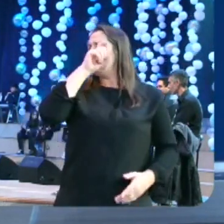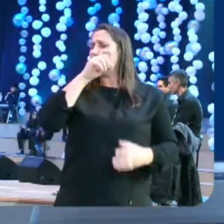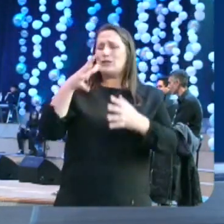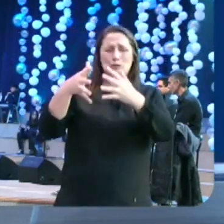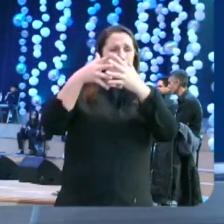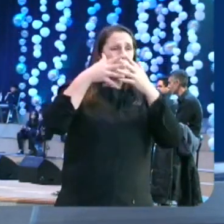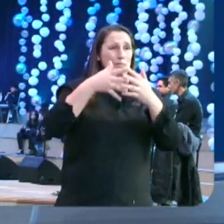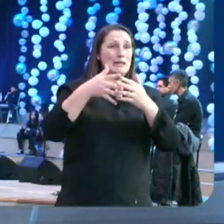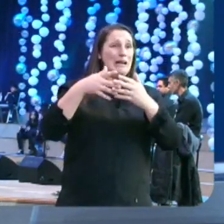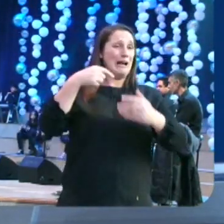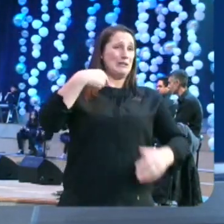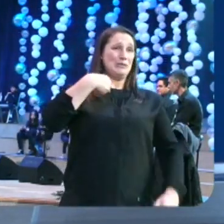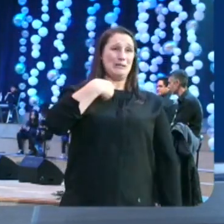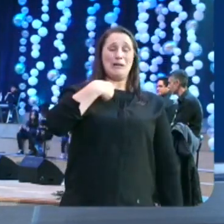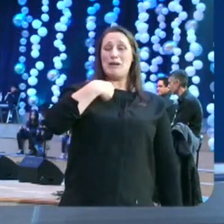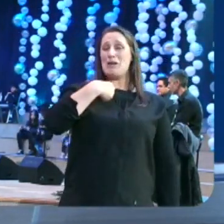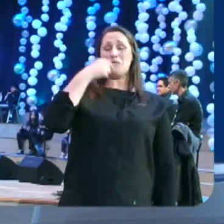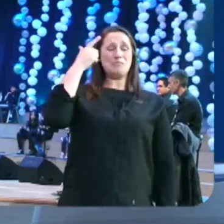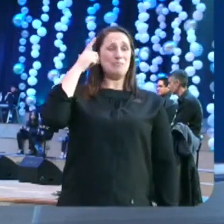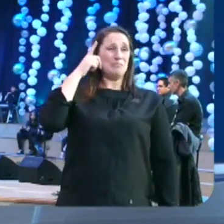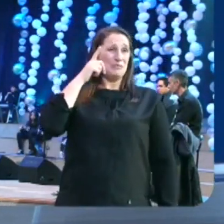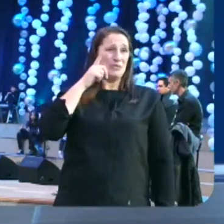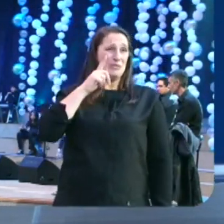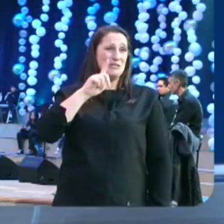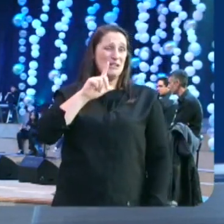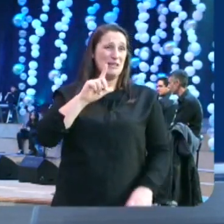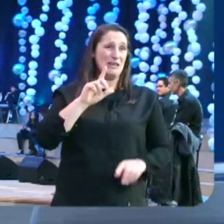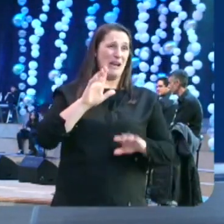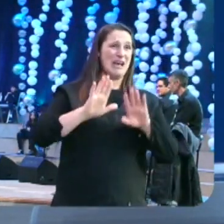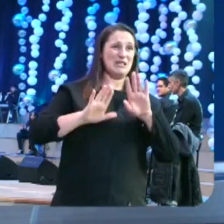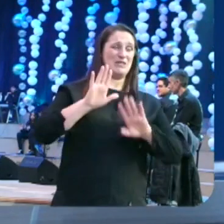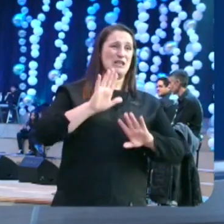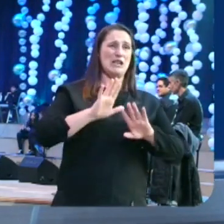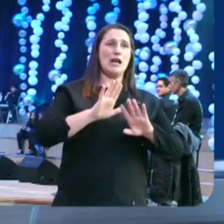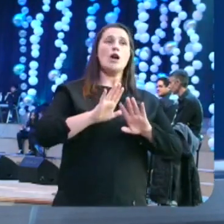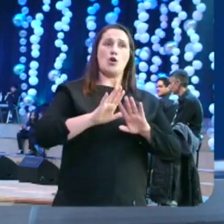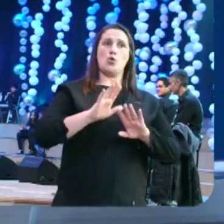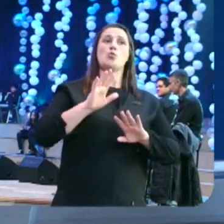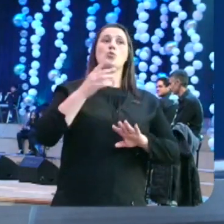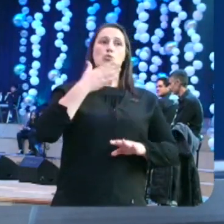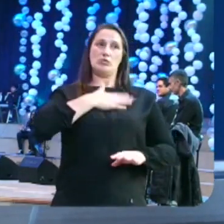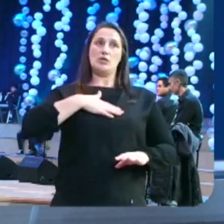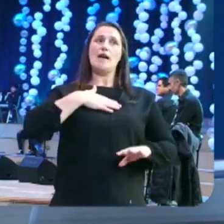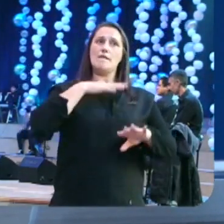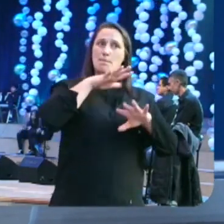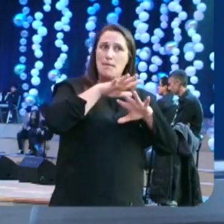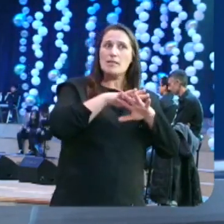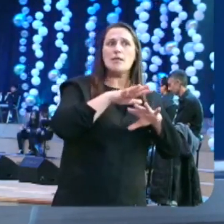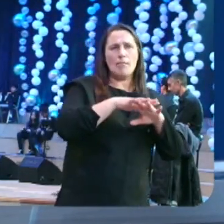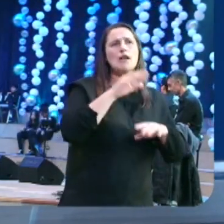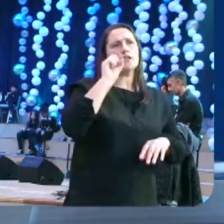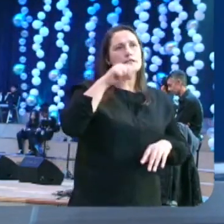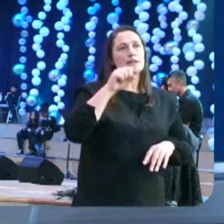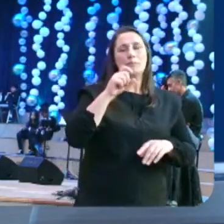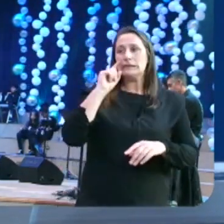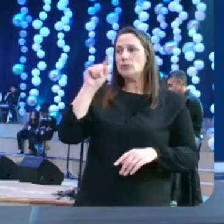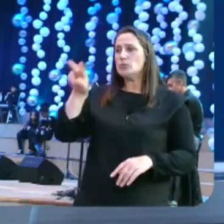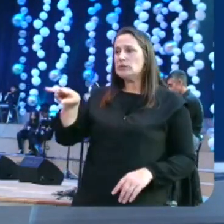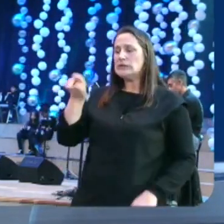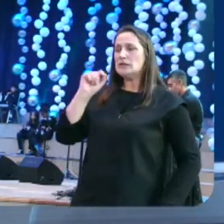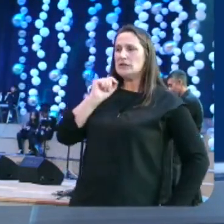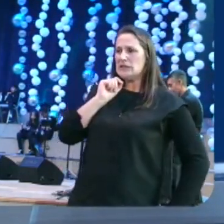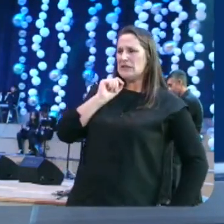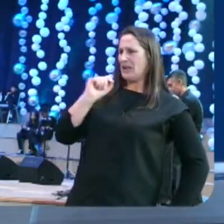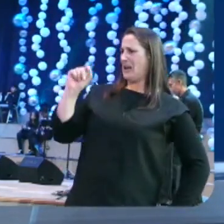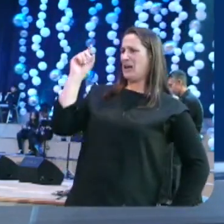E eu era uma pessoa que tinha certa habilidade para exatas, para matemática, etc. Mas eu olhei para aquilo e disse: não, esse negócio é